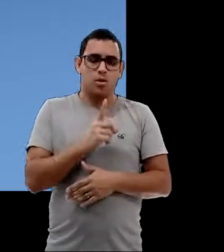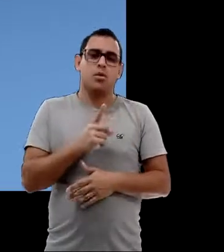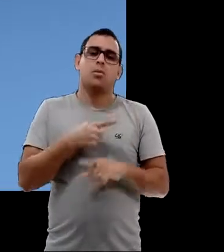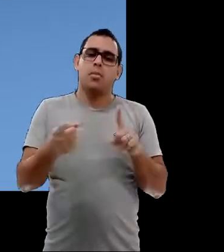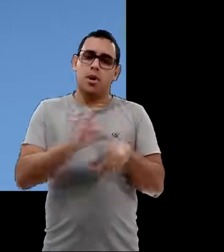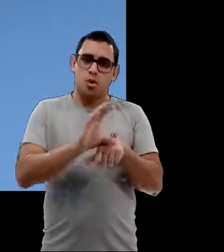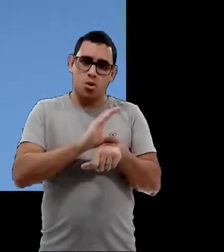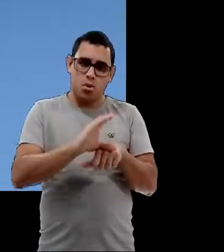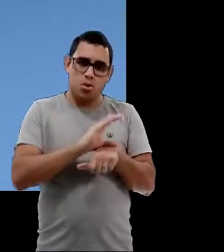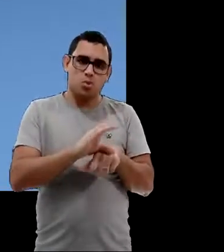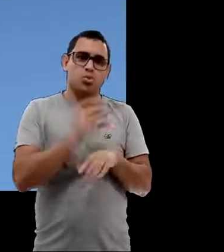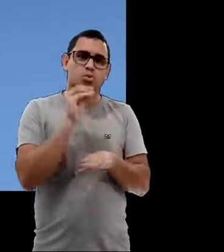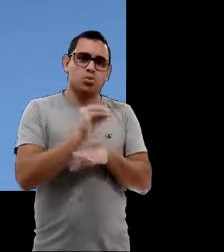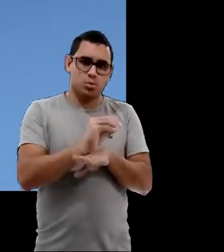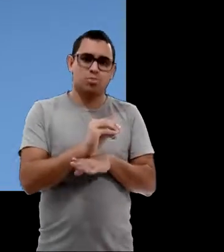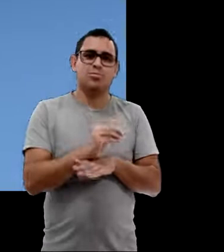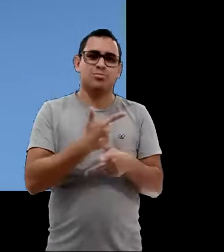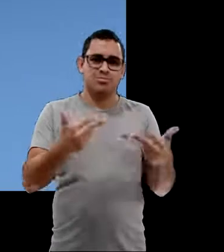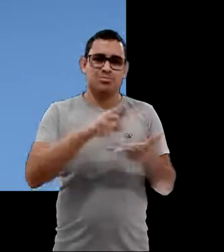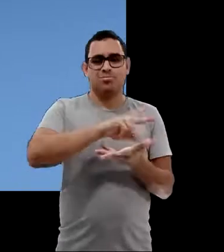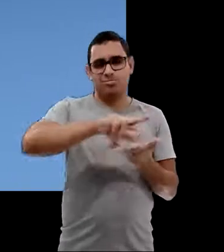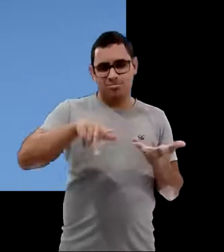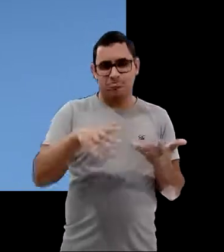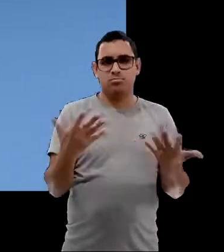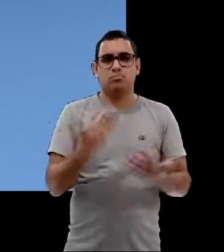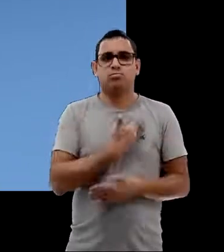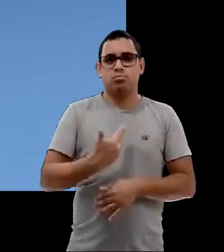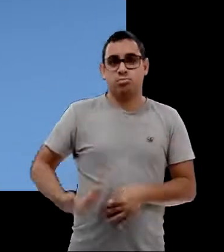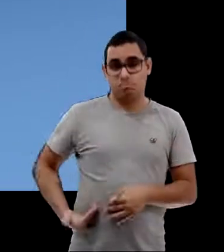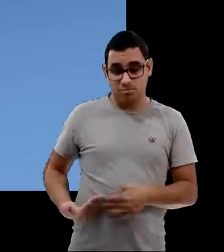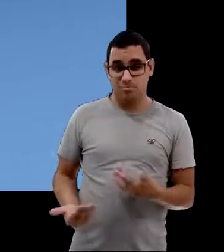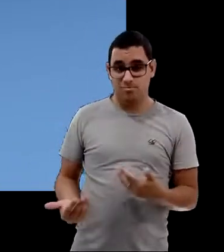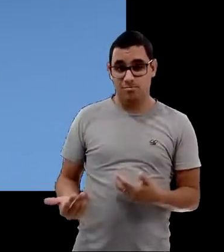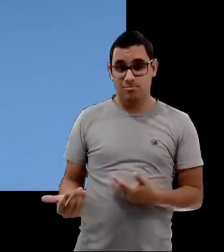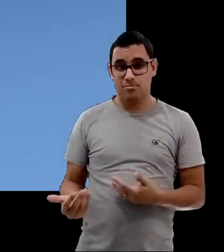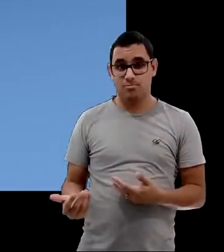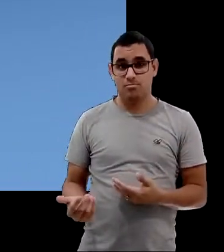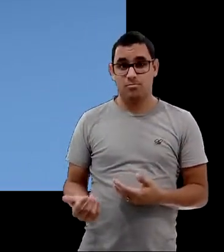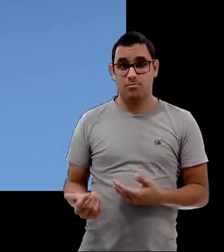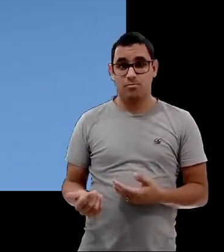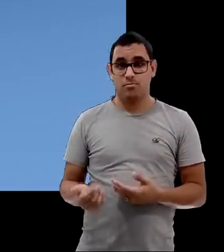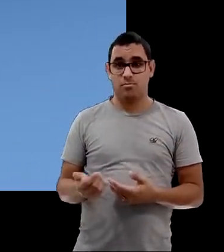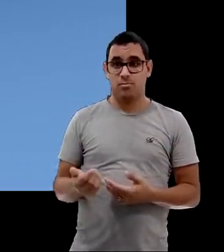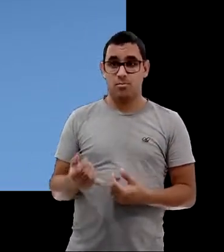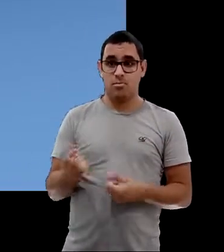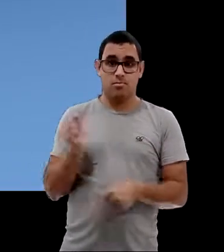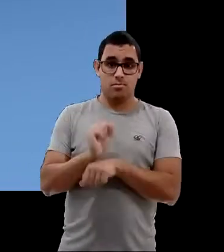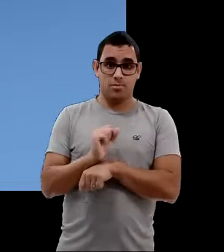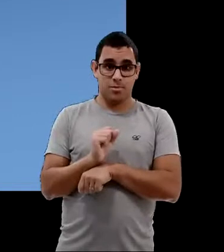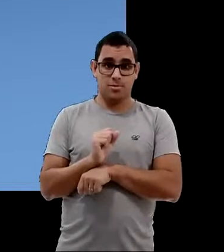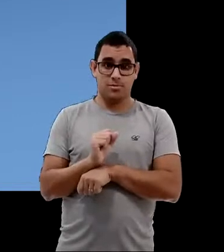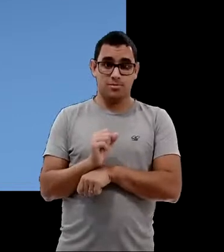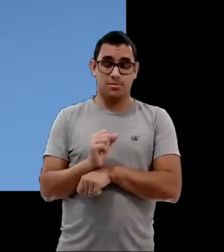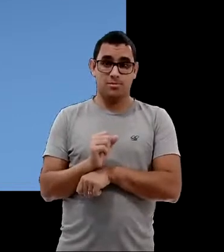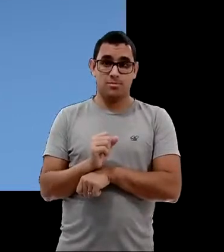escolas melhores, mas cursos preparatórios e etc. Então o governo, ao invés de